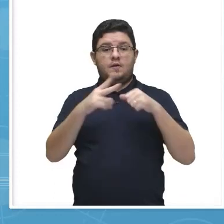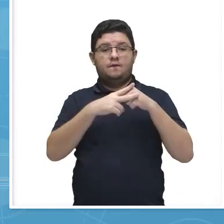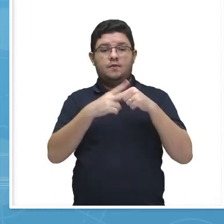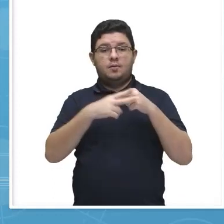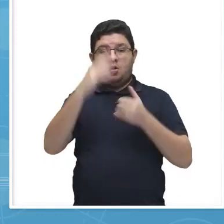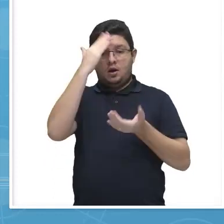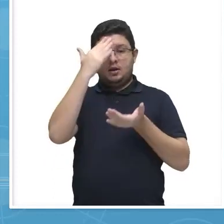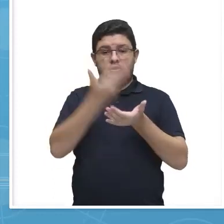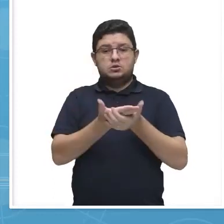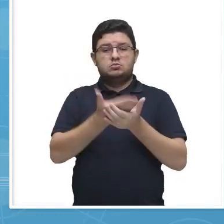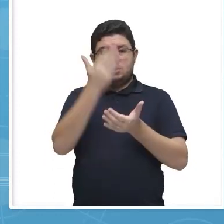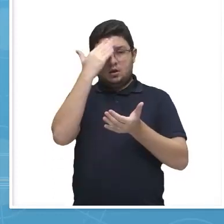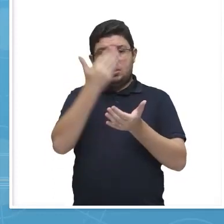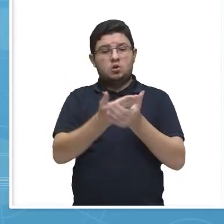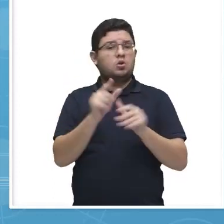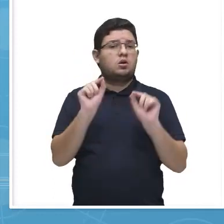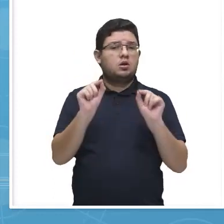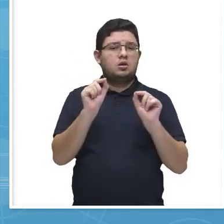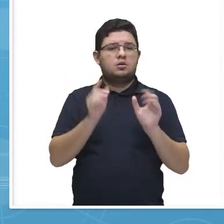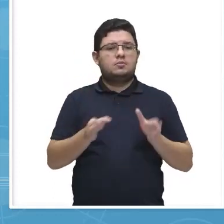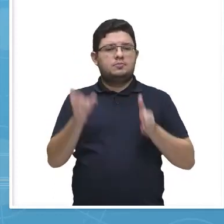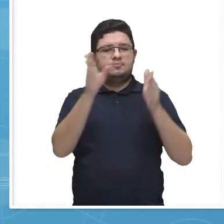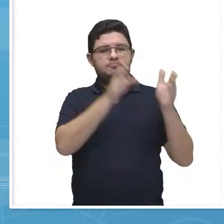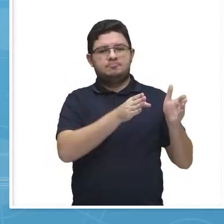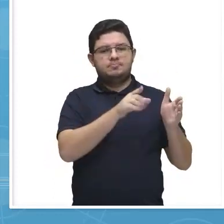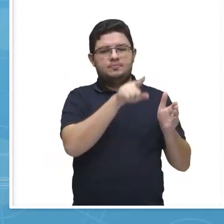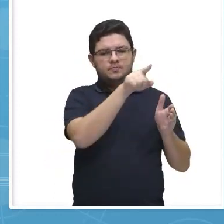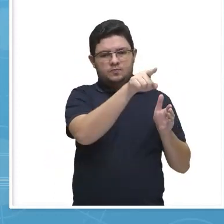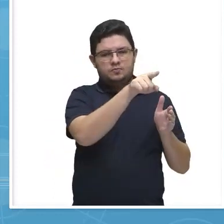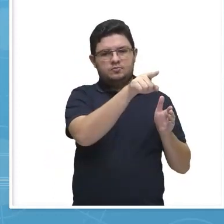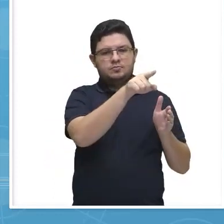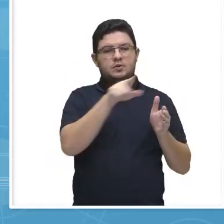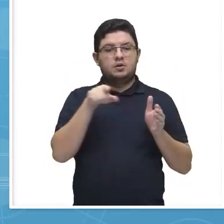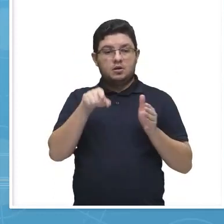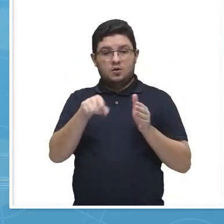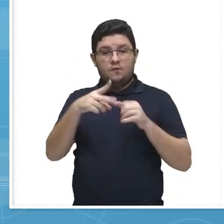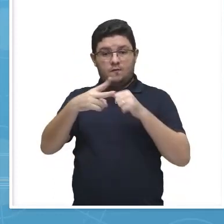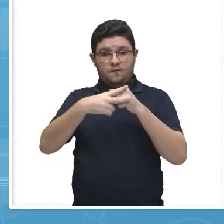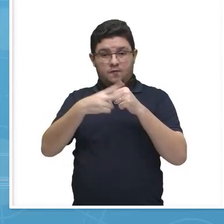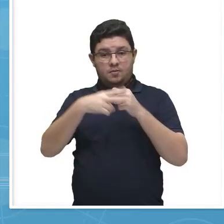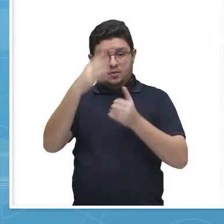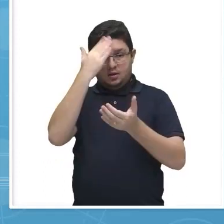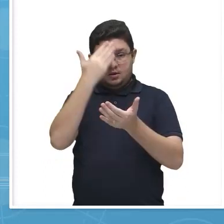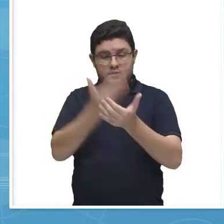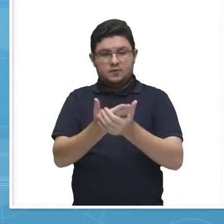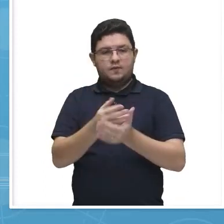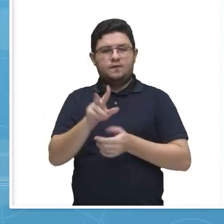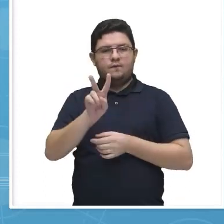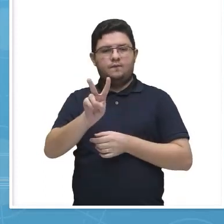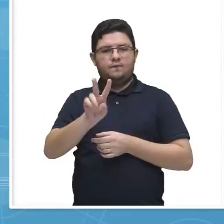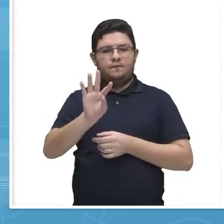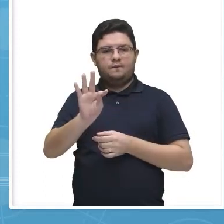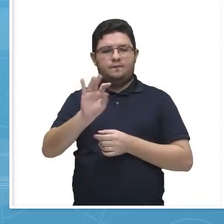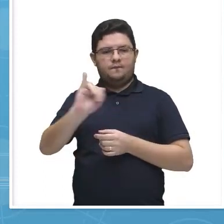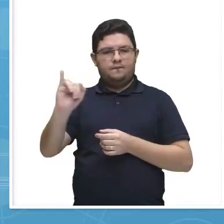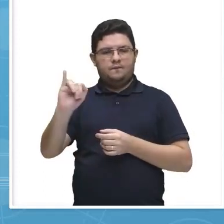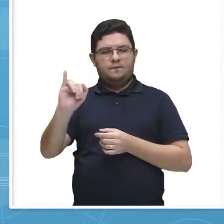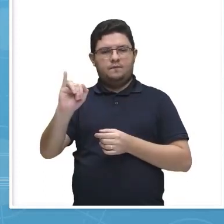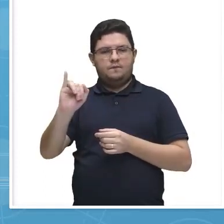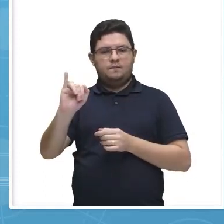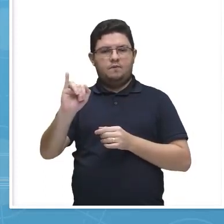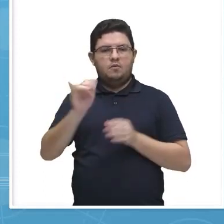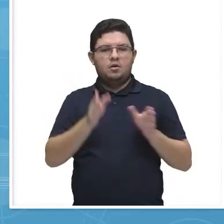Então, este verbo é um verbo transitivo indireto. Note a preposição. Quem acredita, acredita